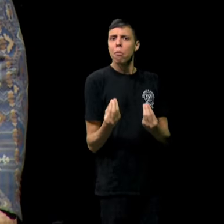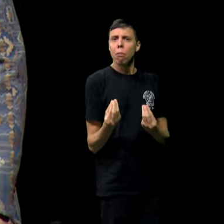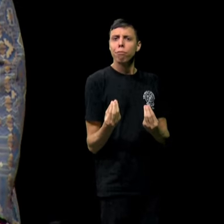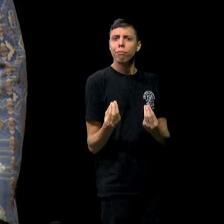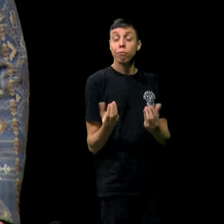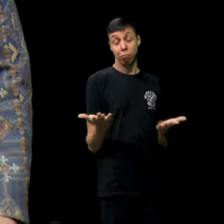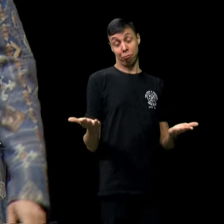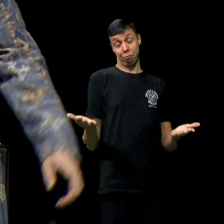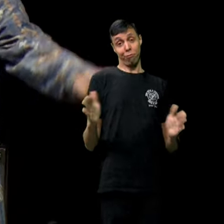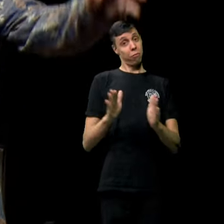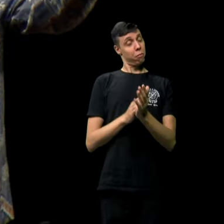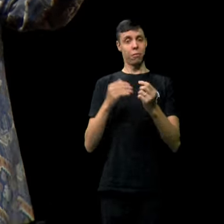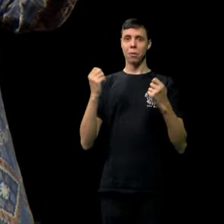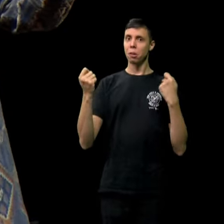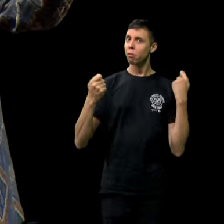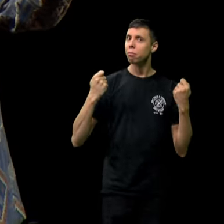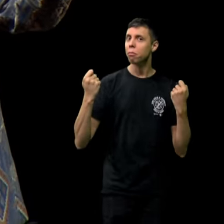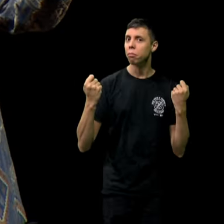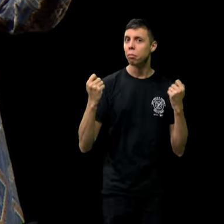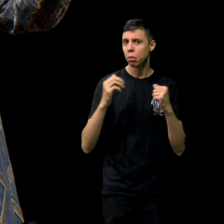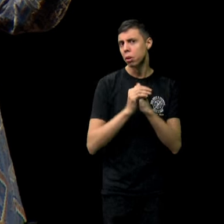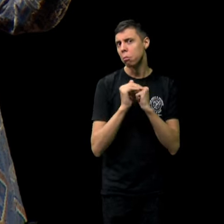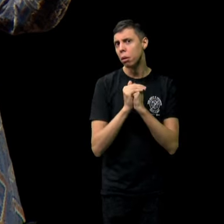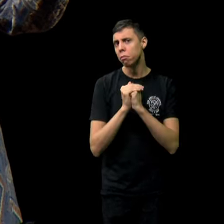Aleluia. Amém?